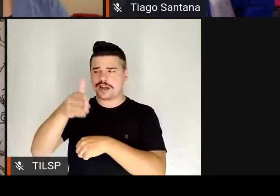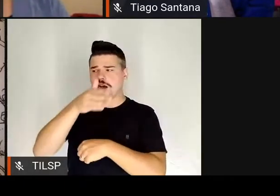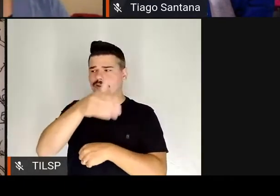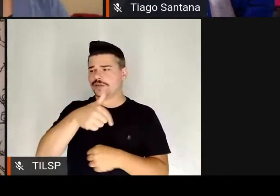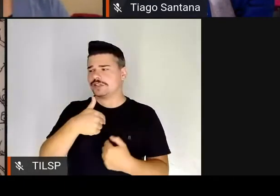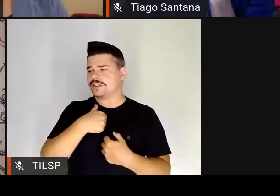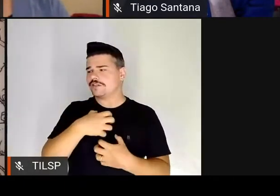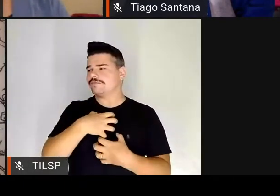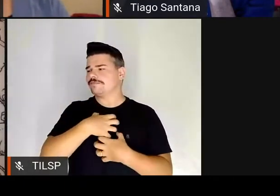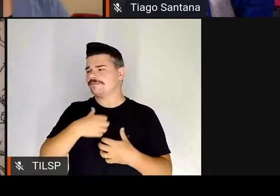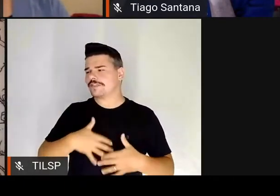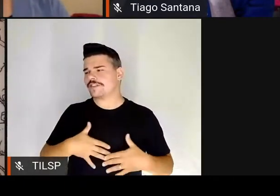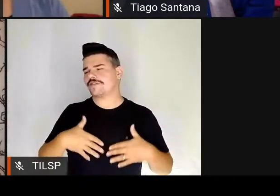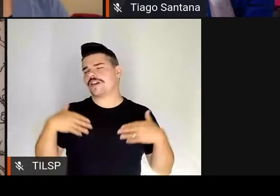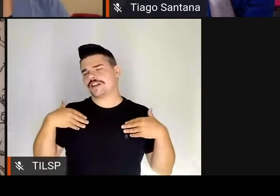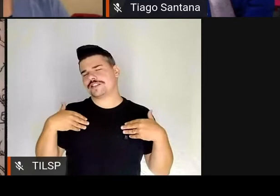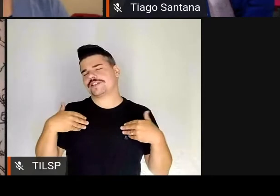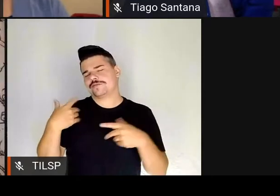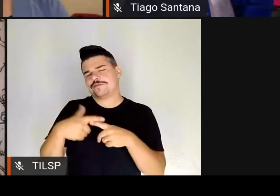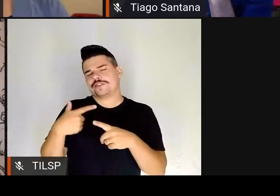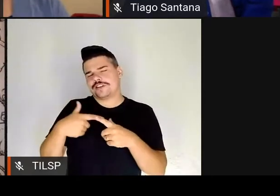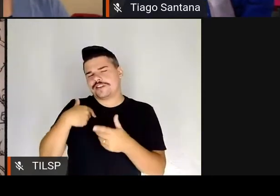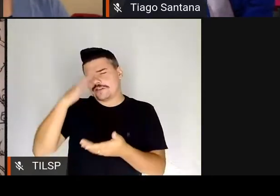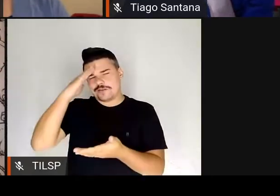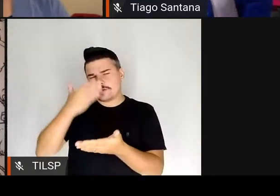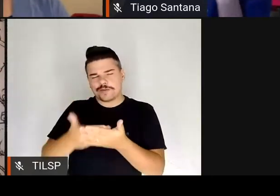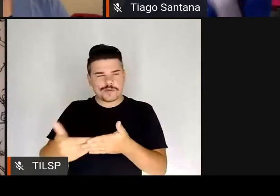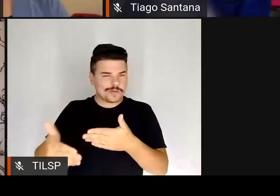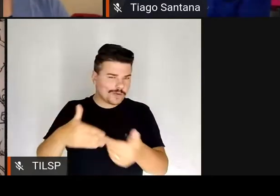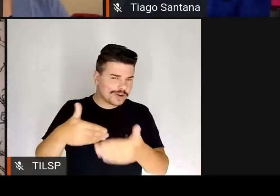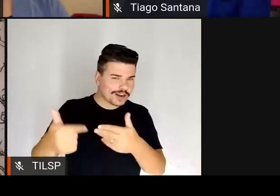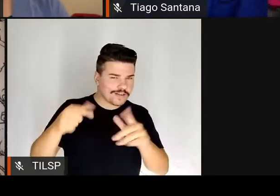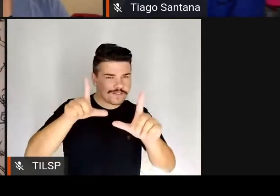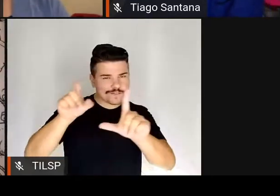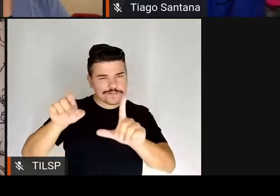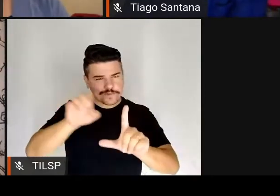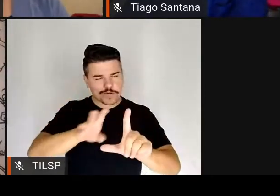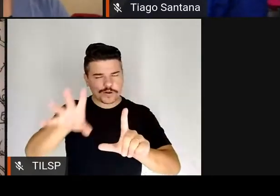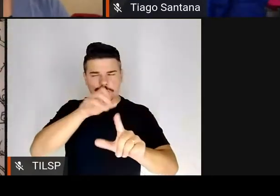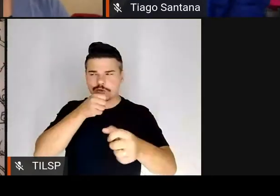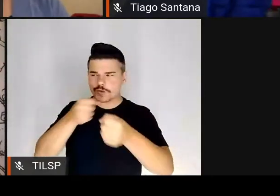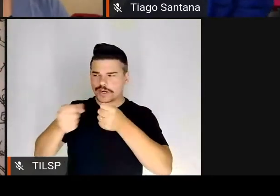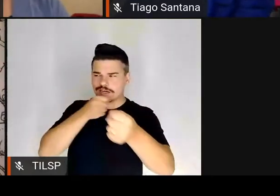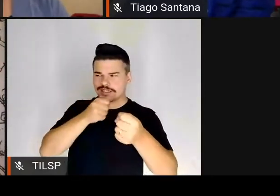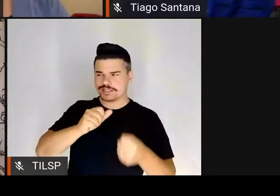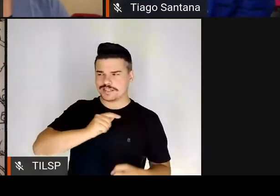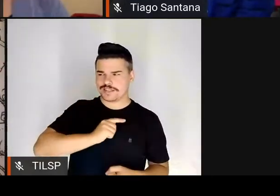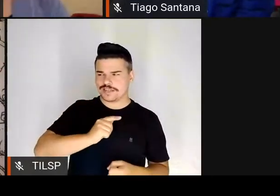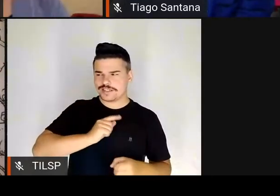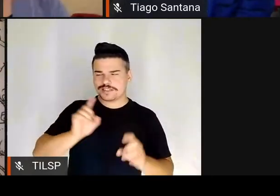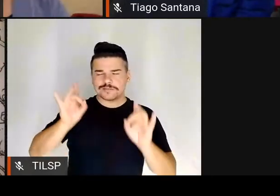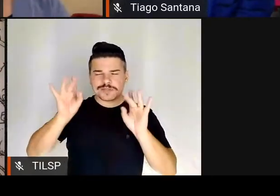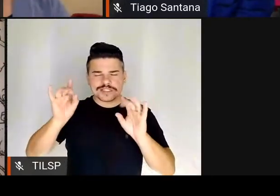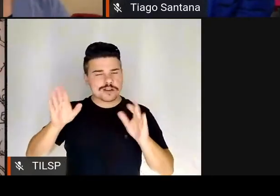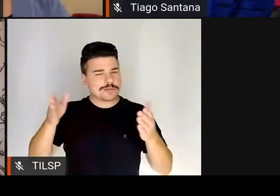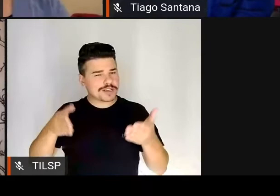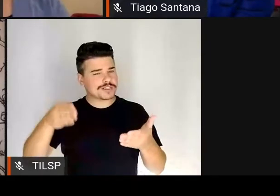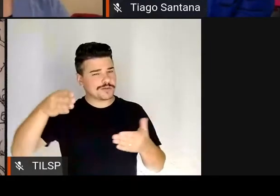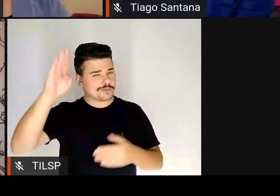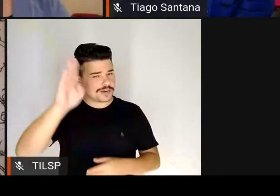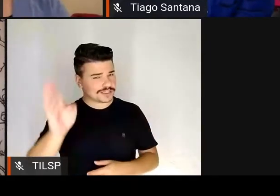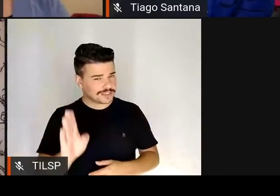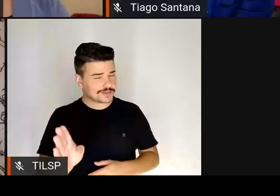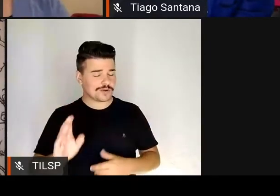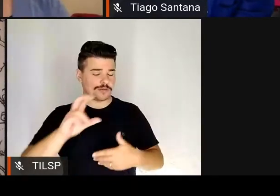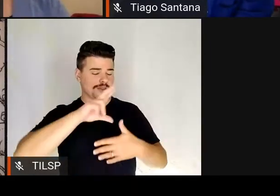causam inveja, assim, no bom sentido, para qualquer fotojornalista, né, especialmente no Brasil, na América Latina, enfim,